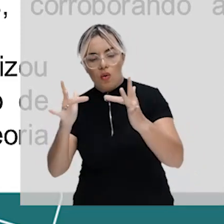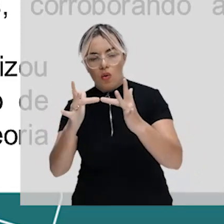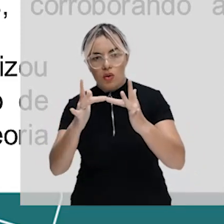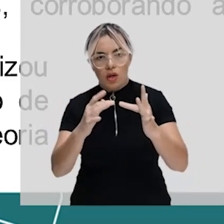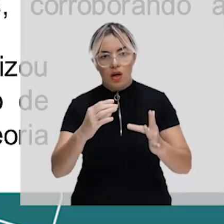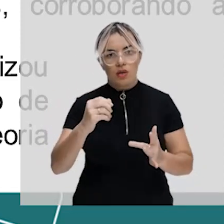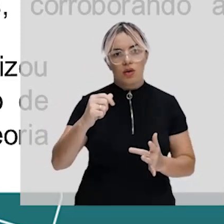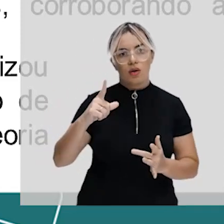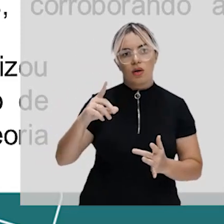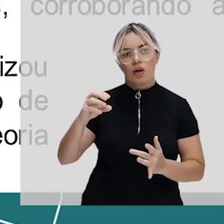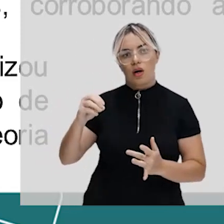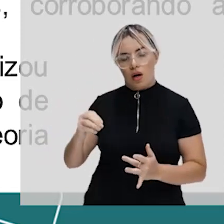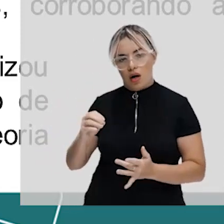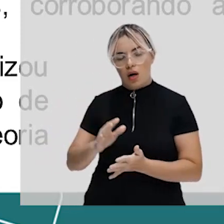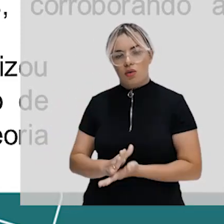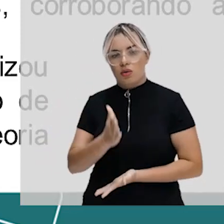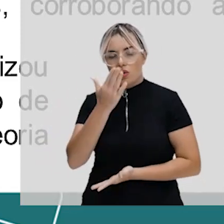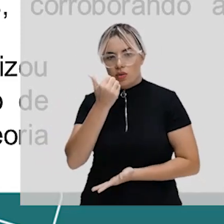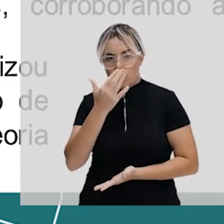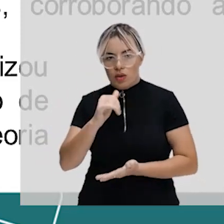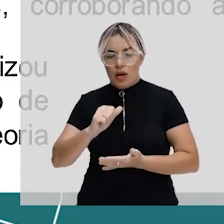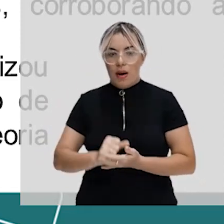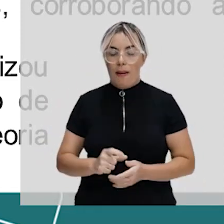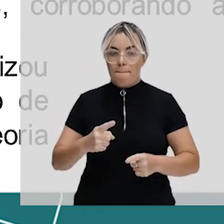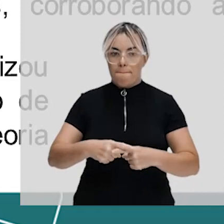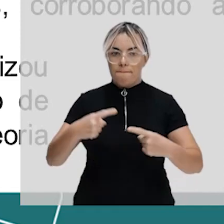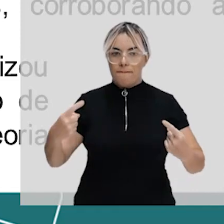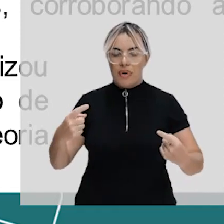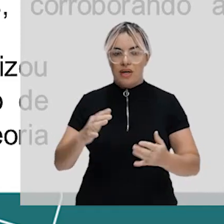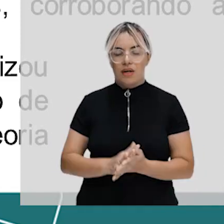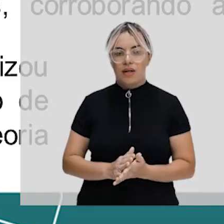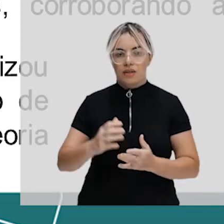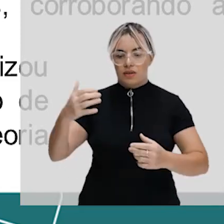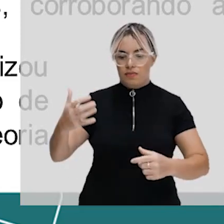do pescoço de cisne que ele fez lá no tubo